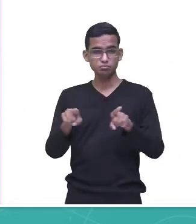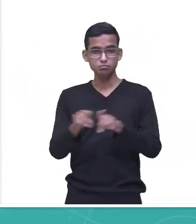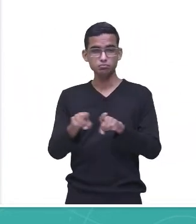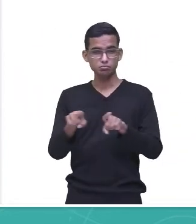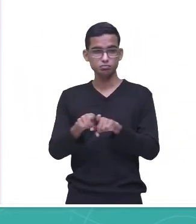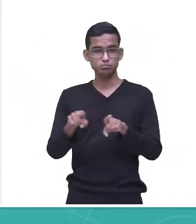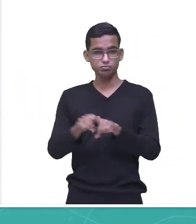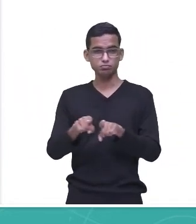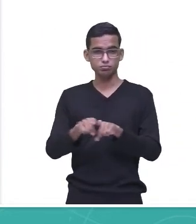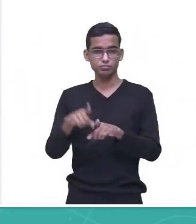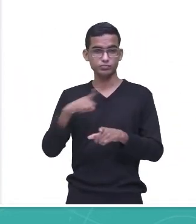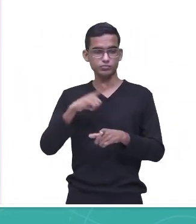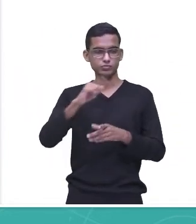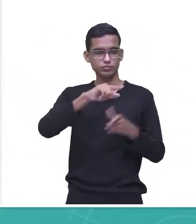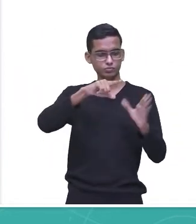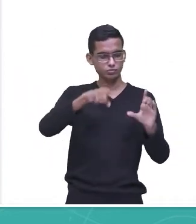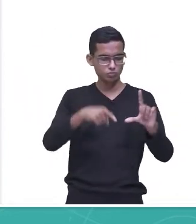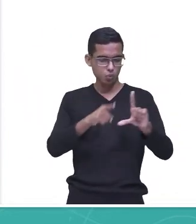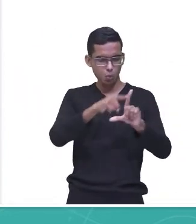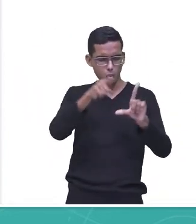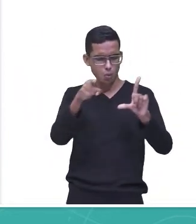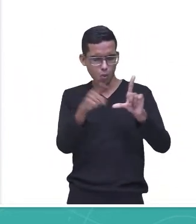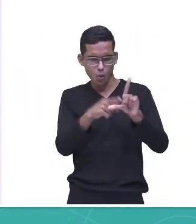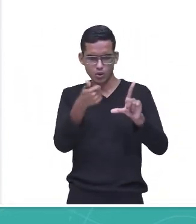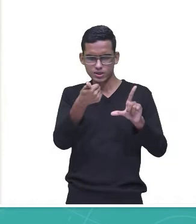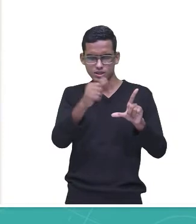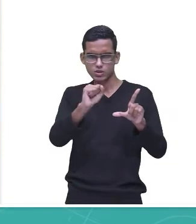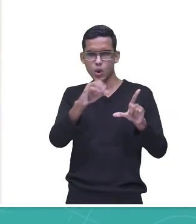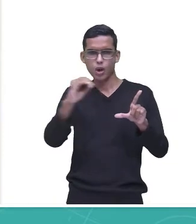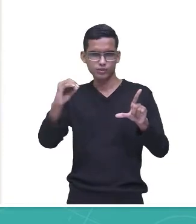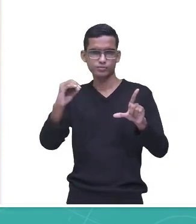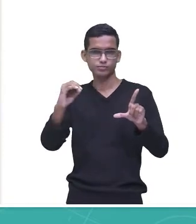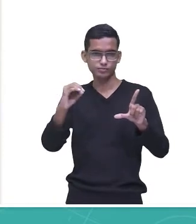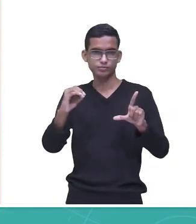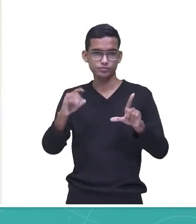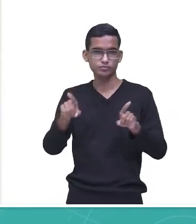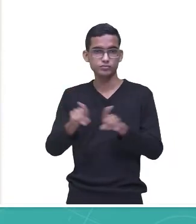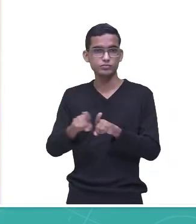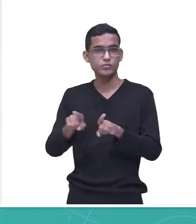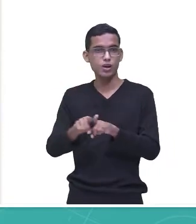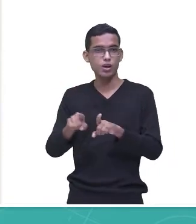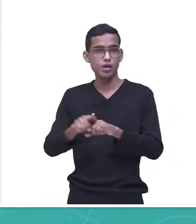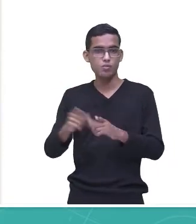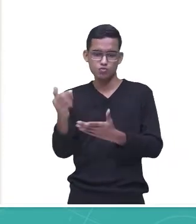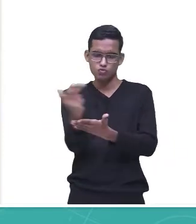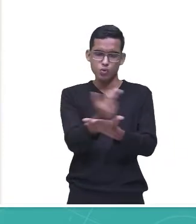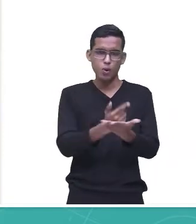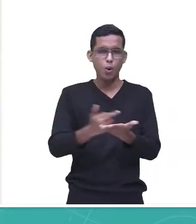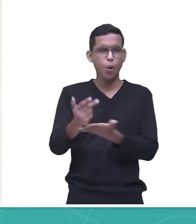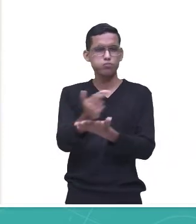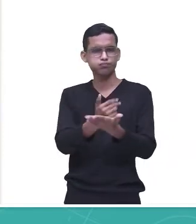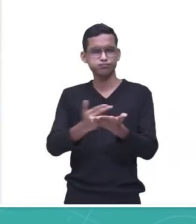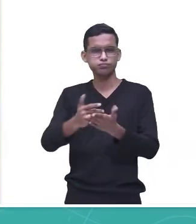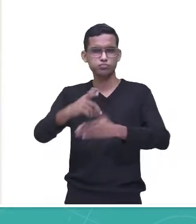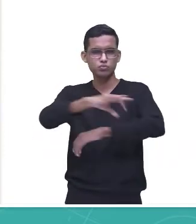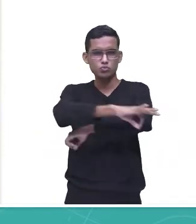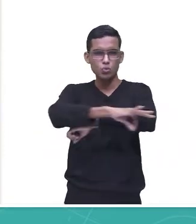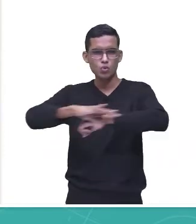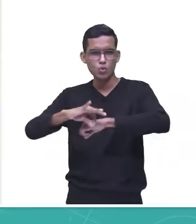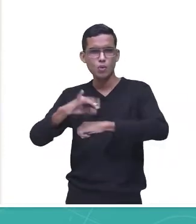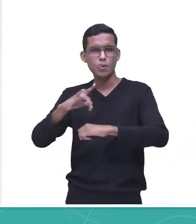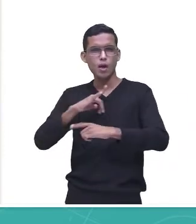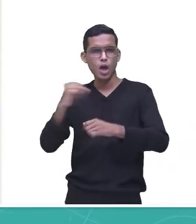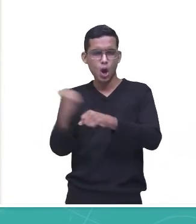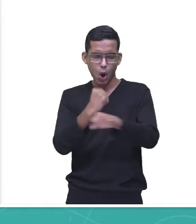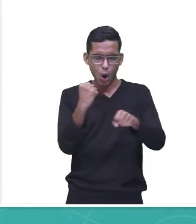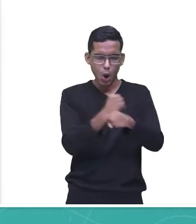graus. As plantas arquitetônicas eram construídas em forma de cruz e a horizontalidade na